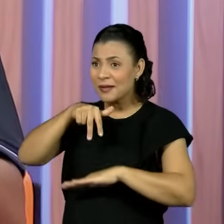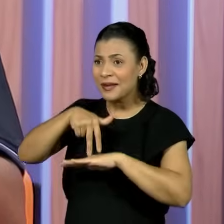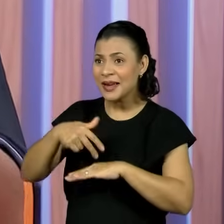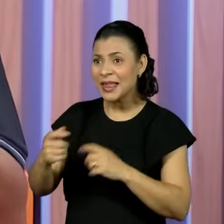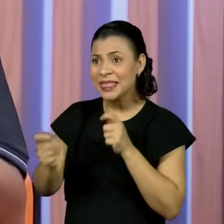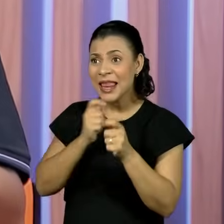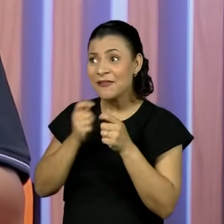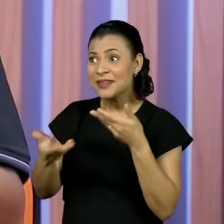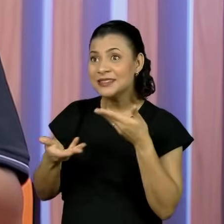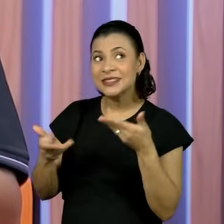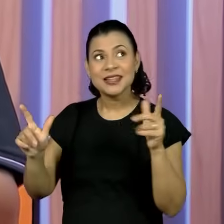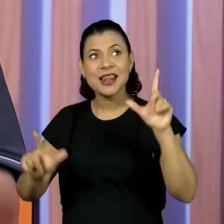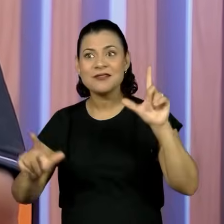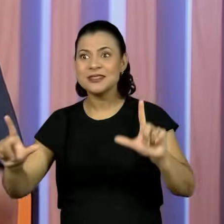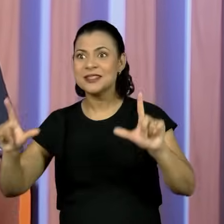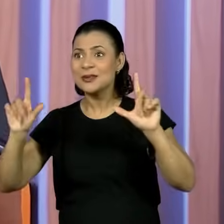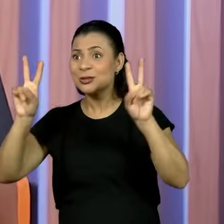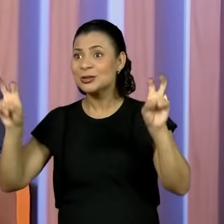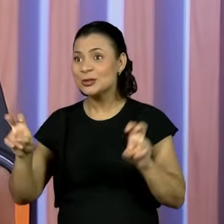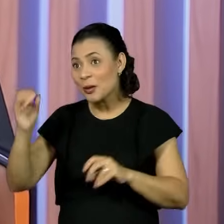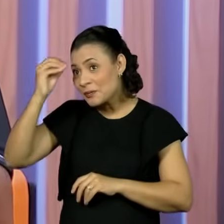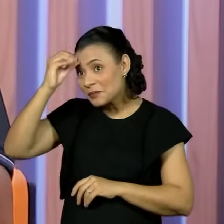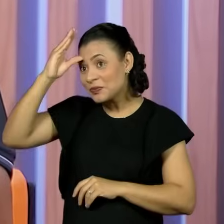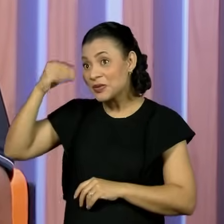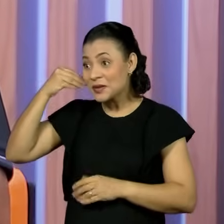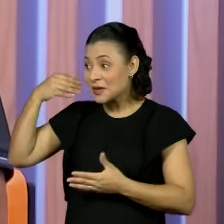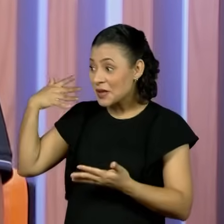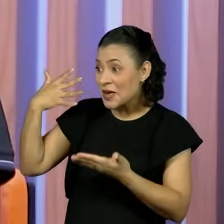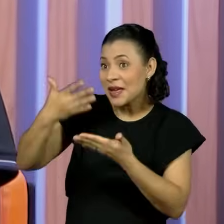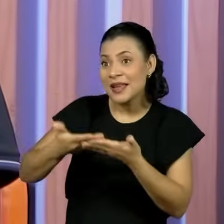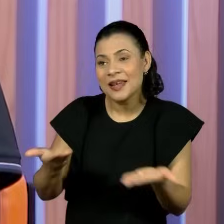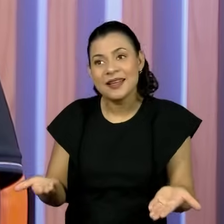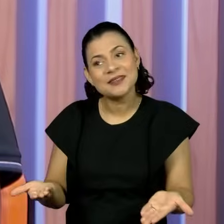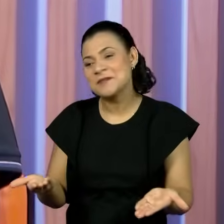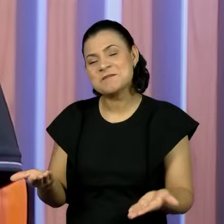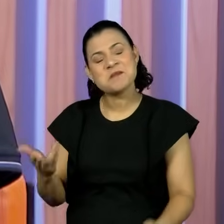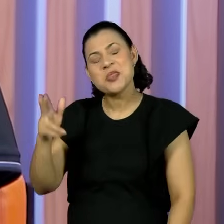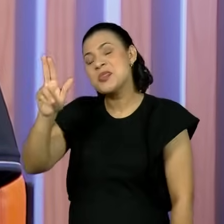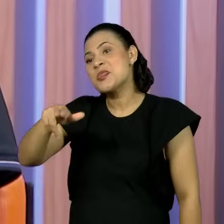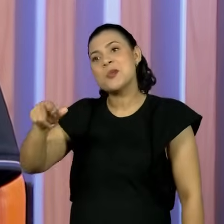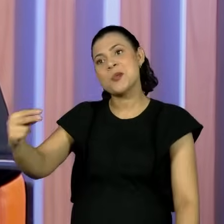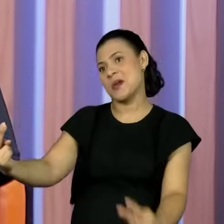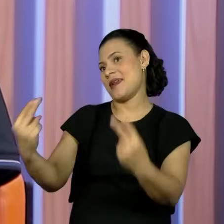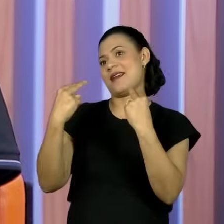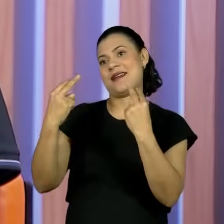com vocês, ainda mais sobre intelectualidade, falando da filosofia, né? Então,